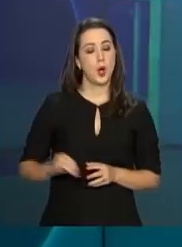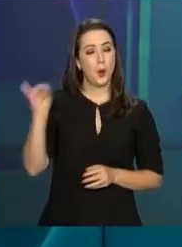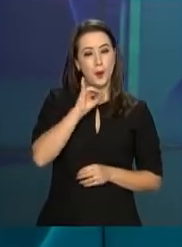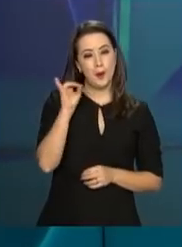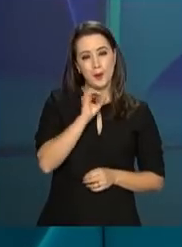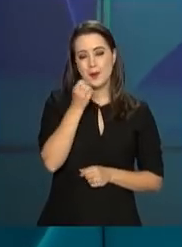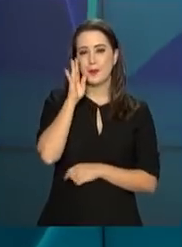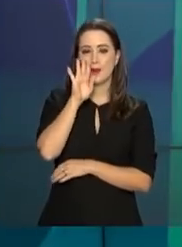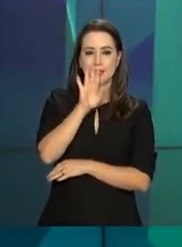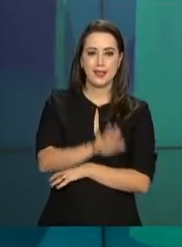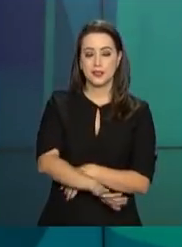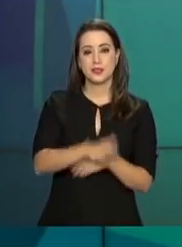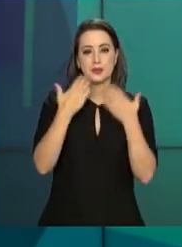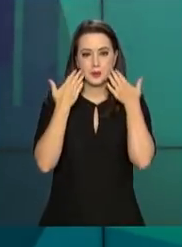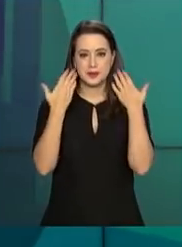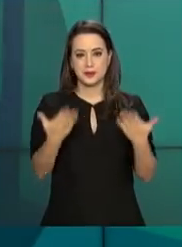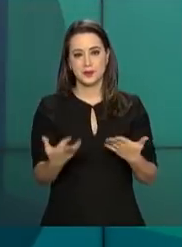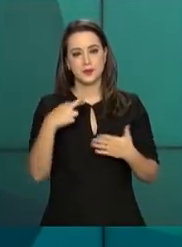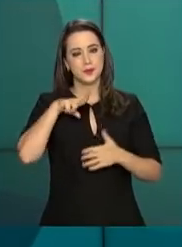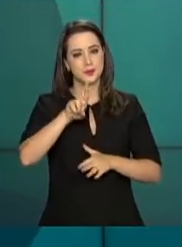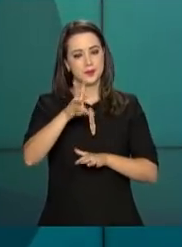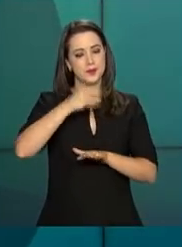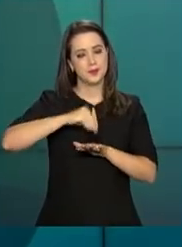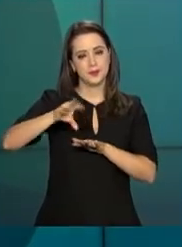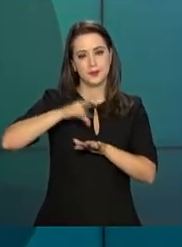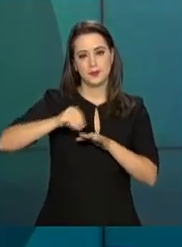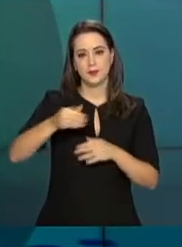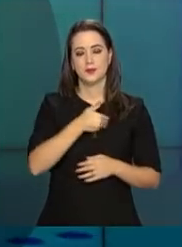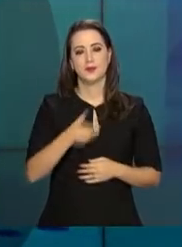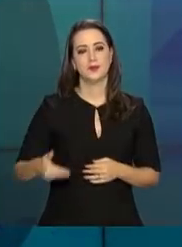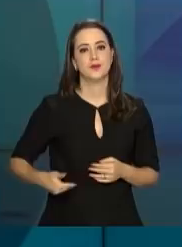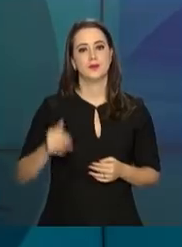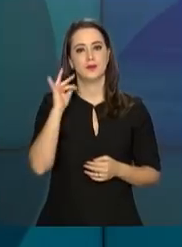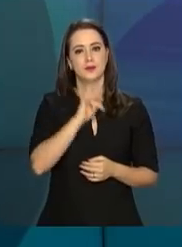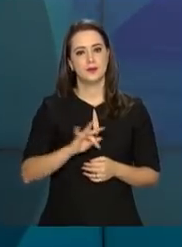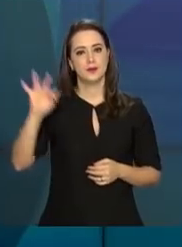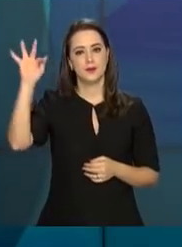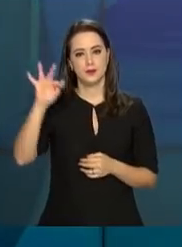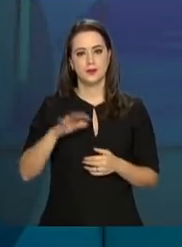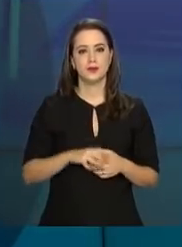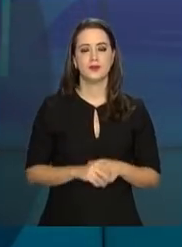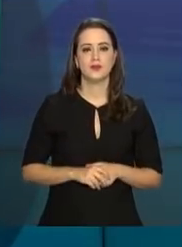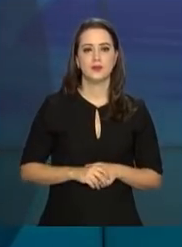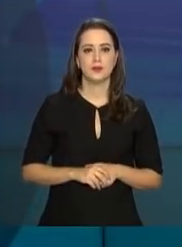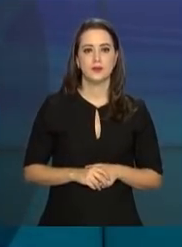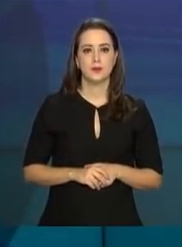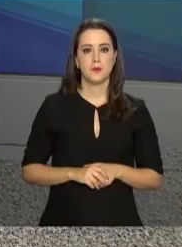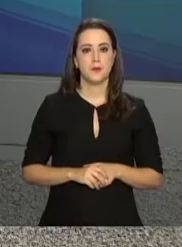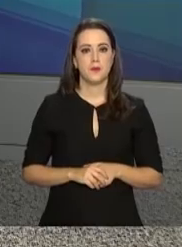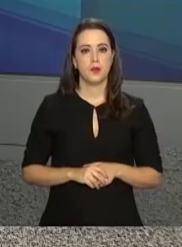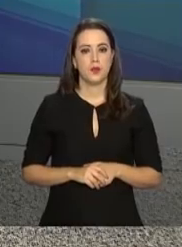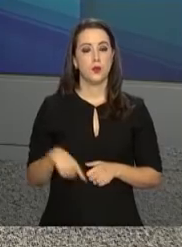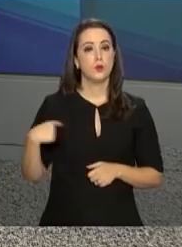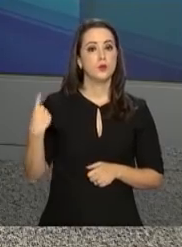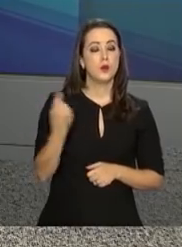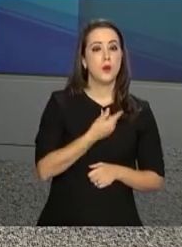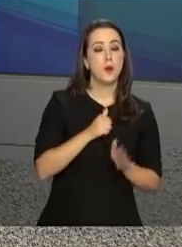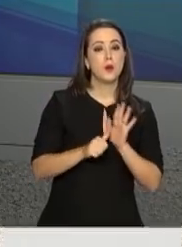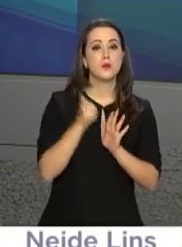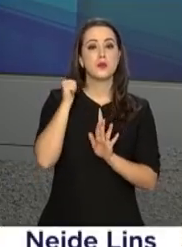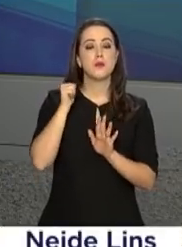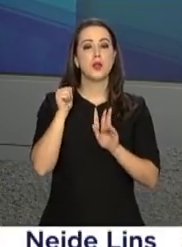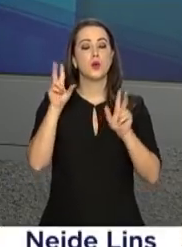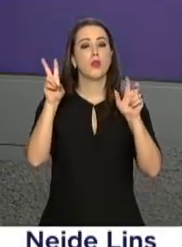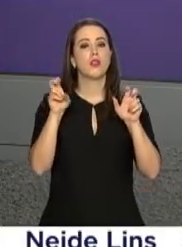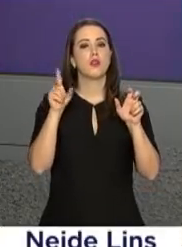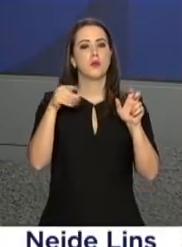Olá boa tarde está no ar mais uma edição do repórter NBR com as notícias do governo federal nosso primeiro